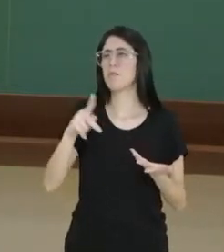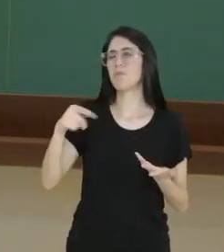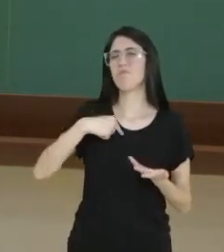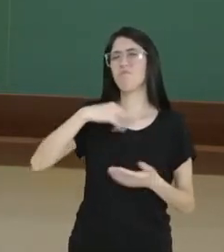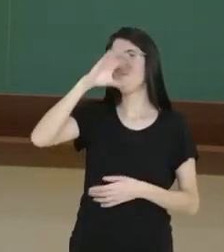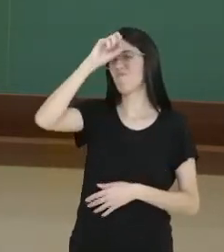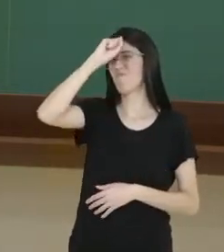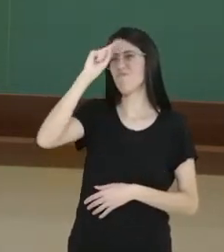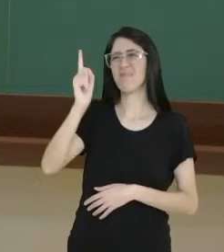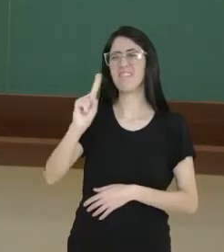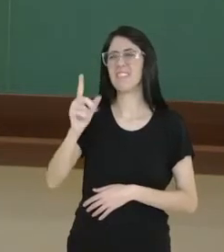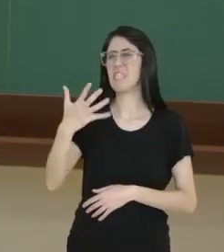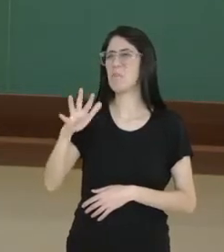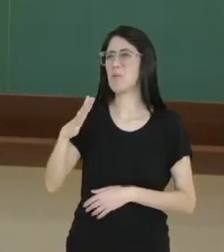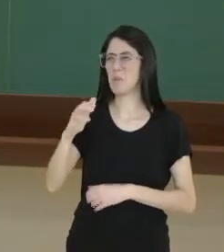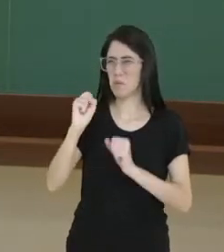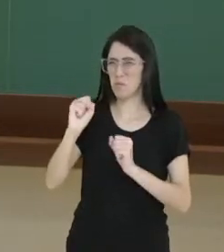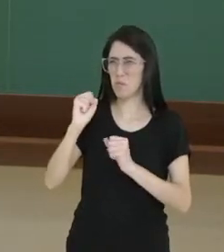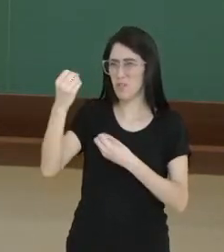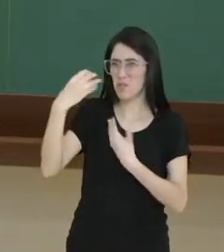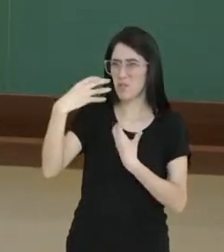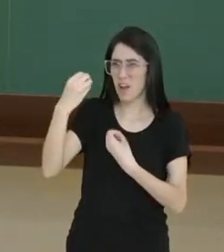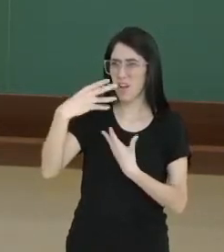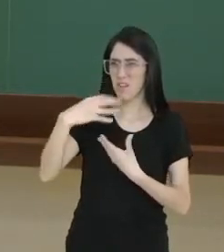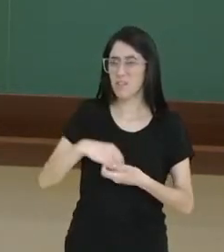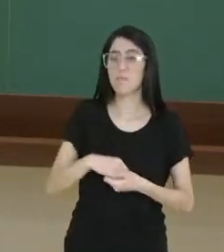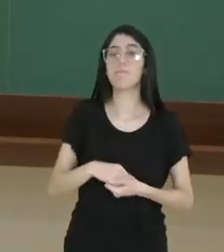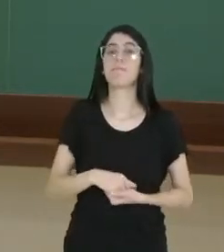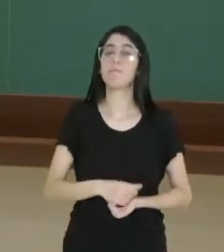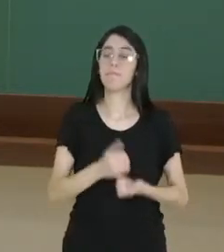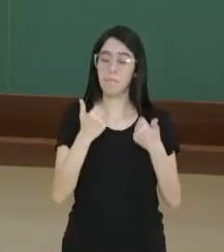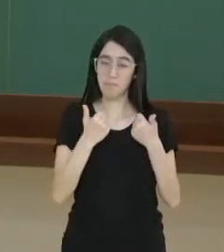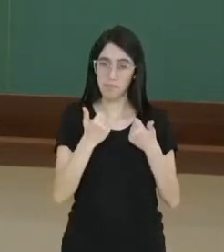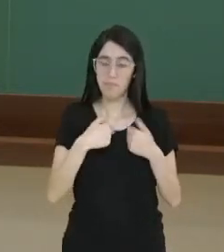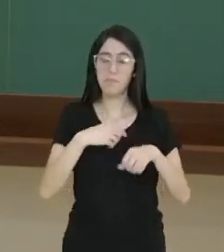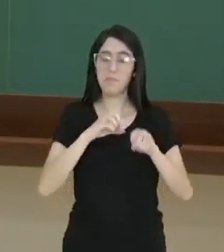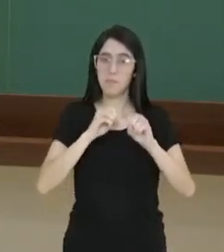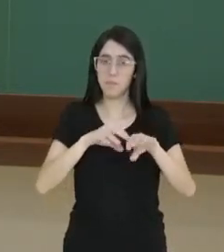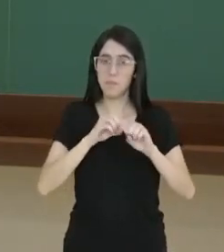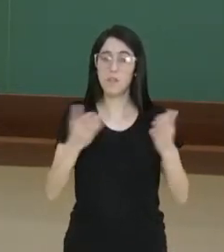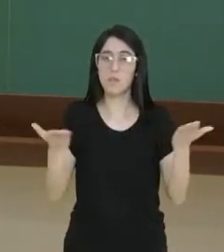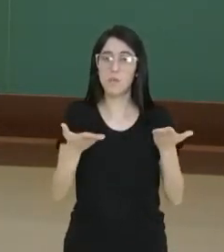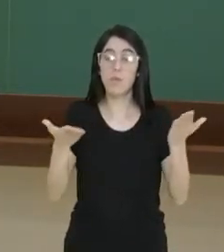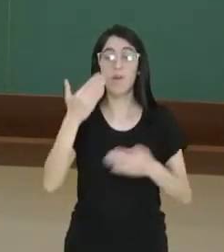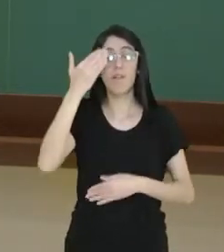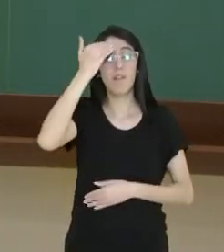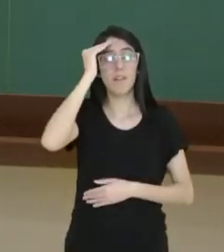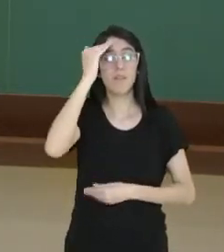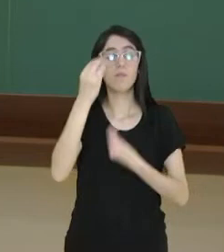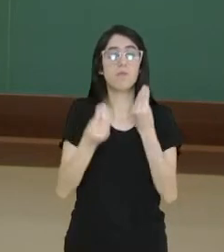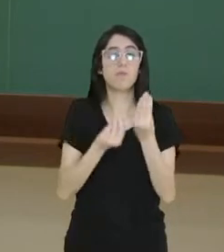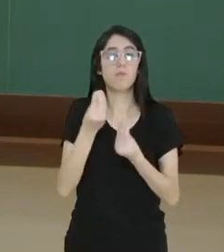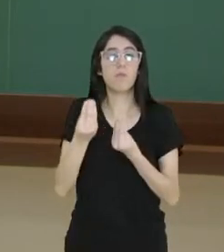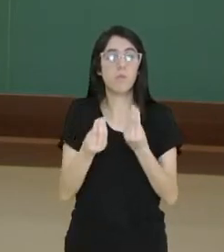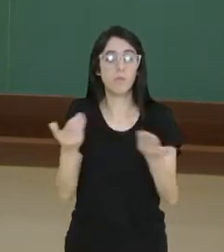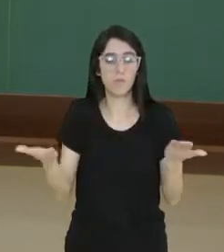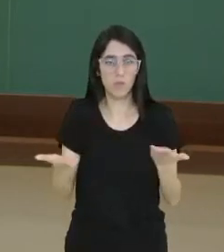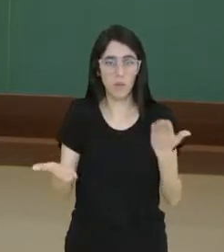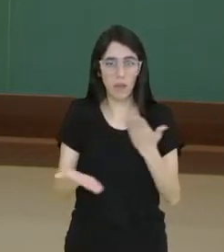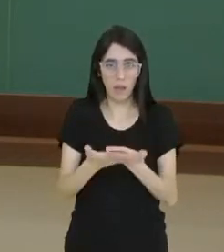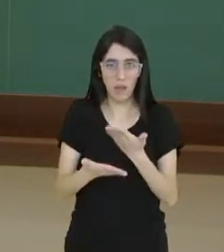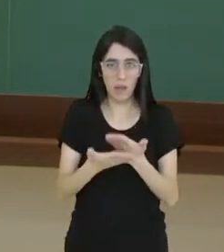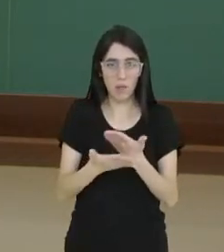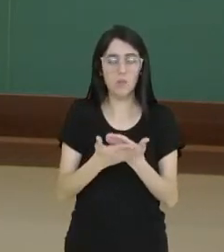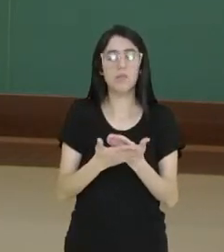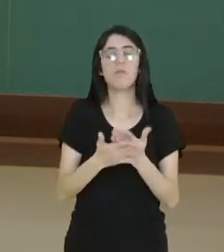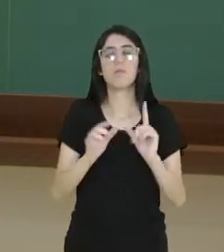direito isso. Você pode me explicar? Sim, então nós vamos entender então no decorrer desta aula como nós